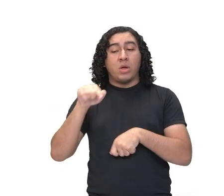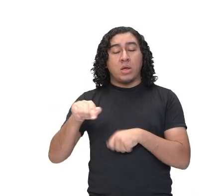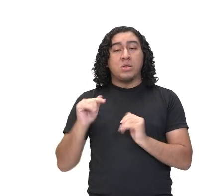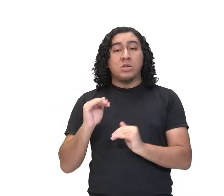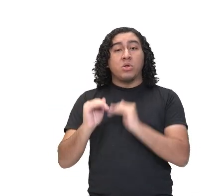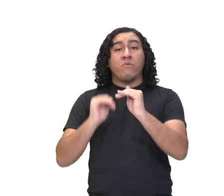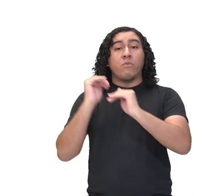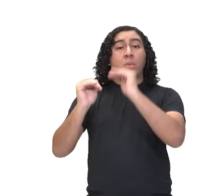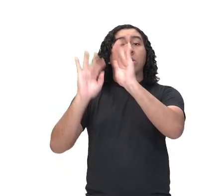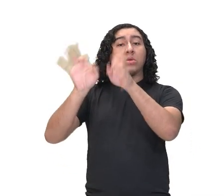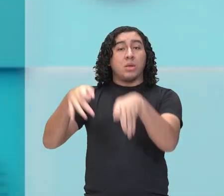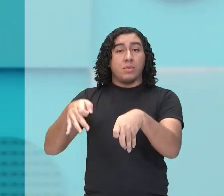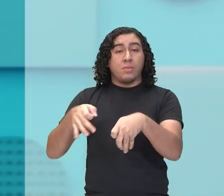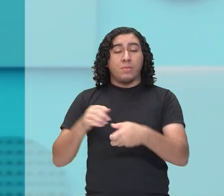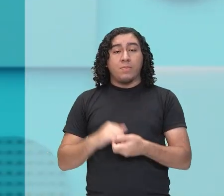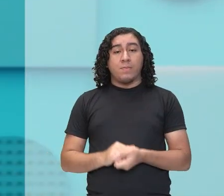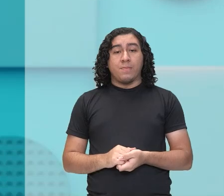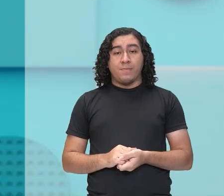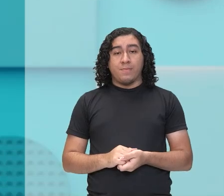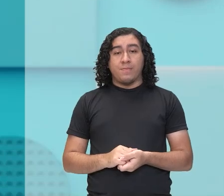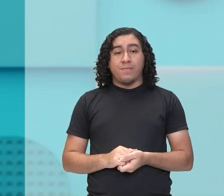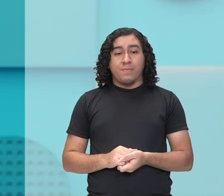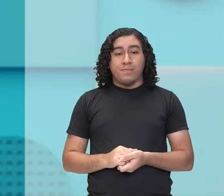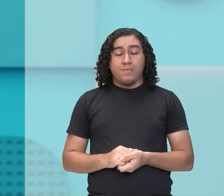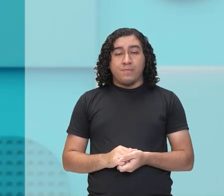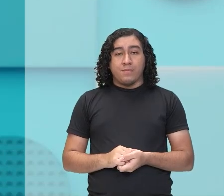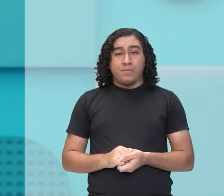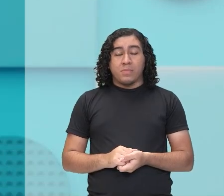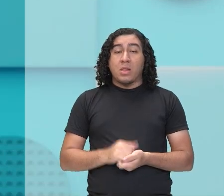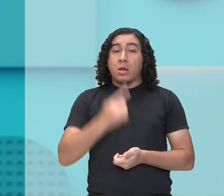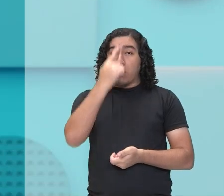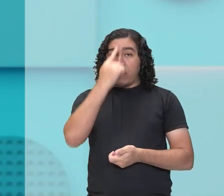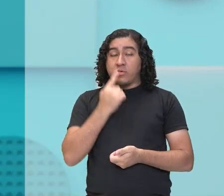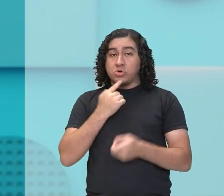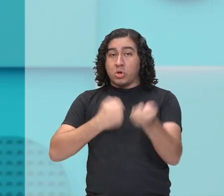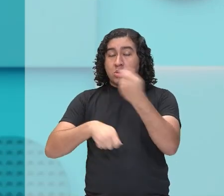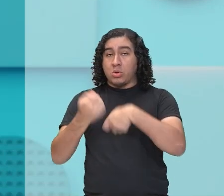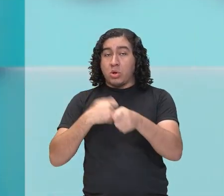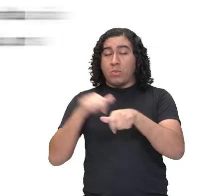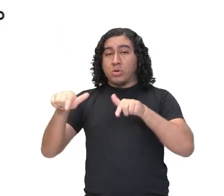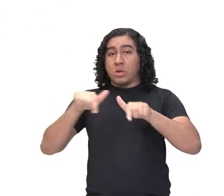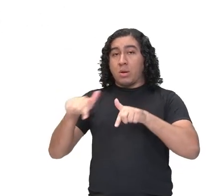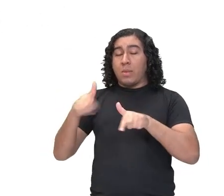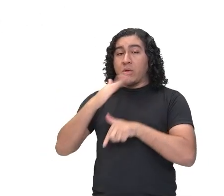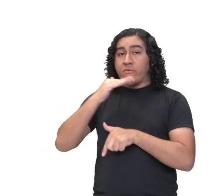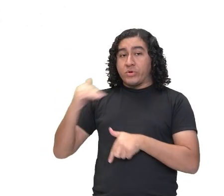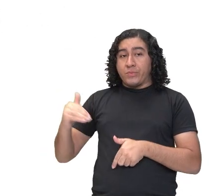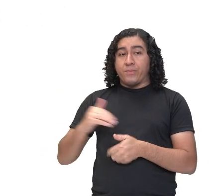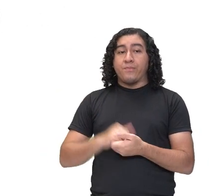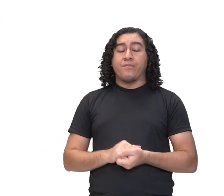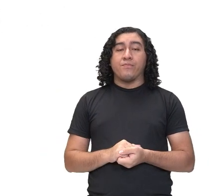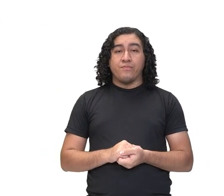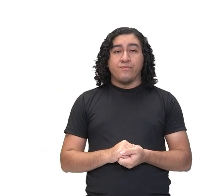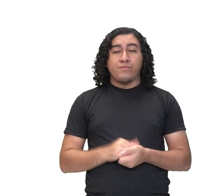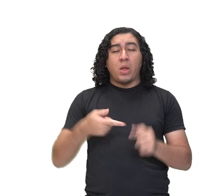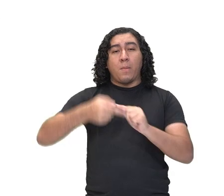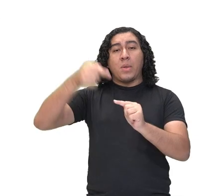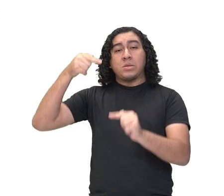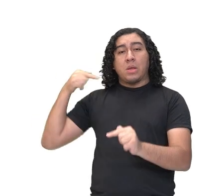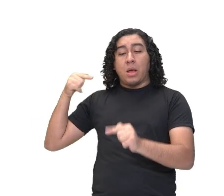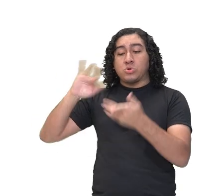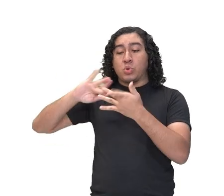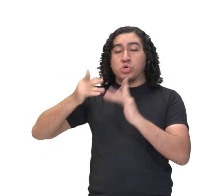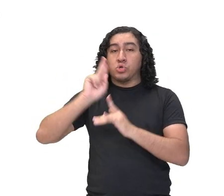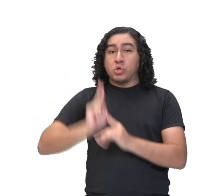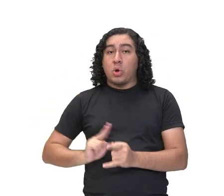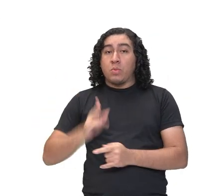pleno desenvolvimento. Perfil socioeconômico do trabalho infantil. Historicamente, o Brasil tem um legado